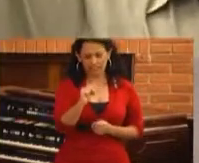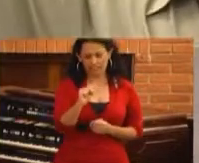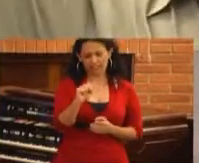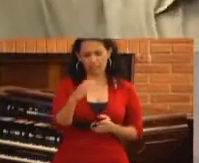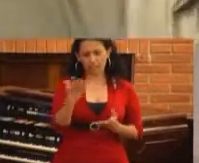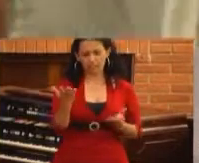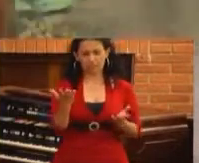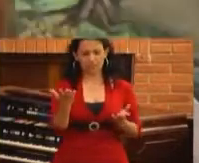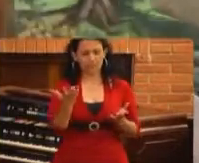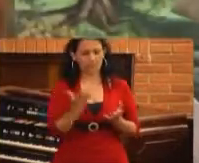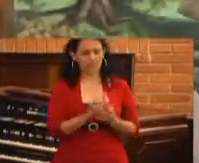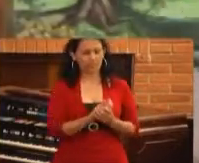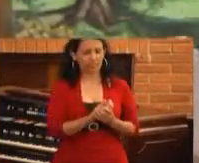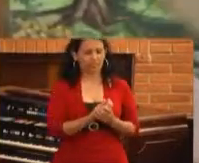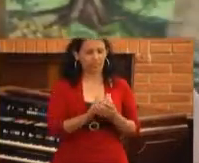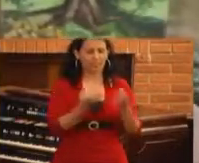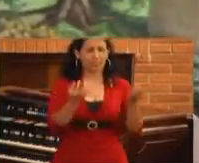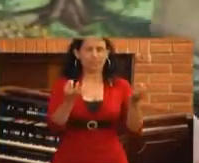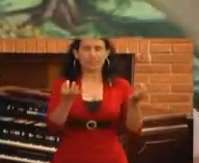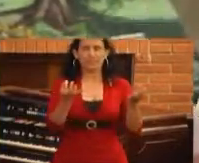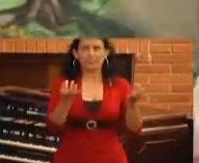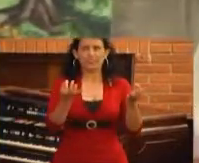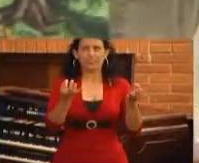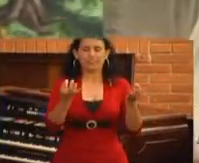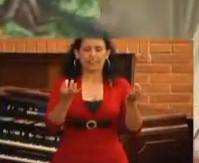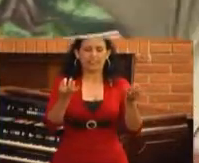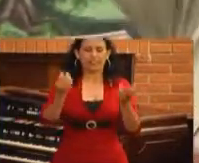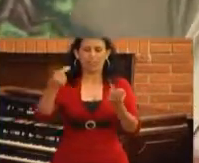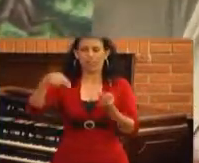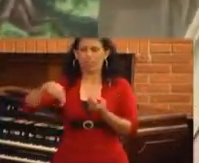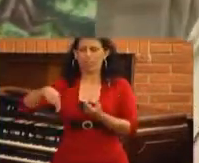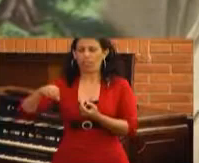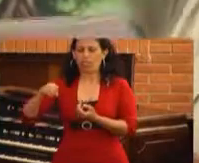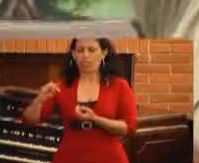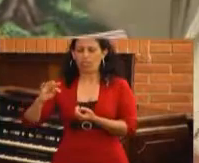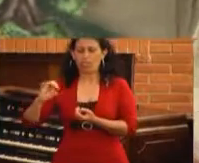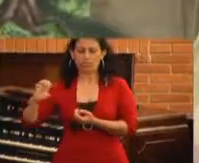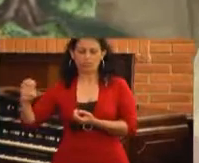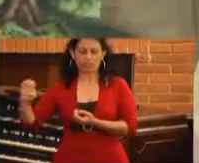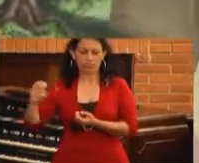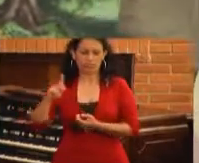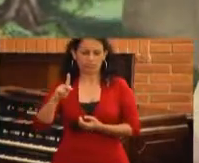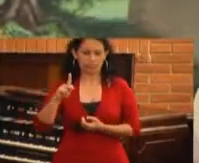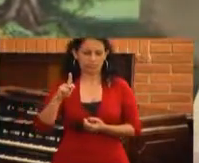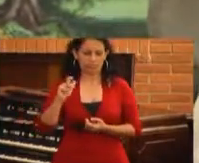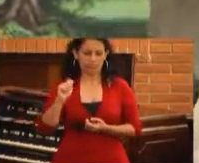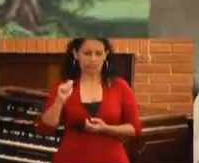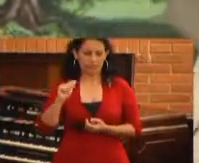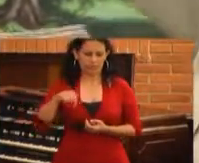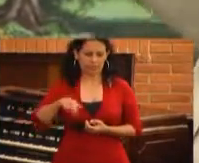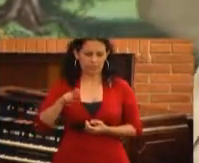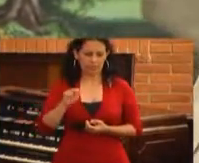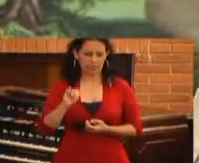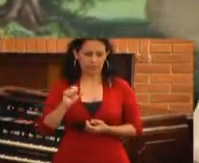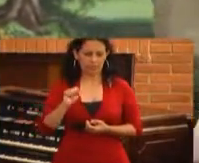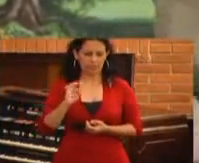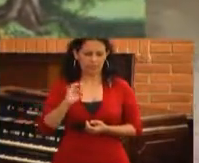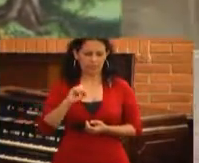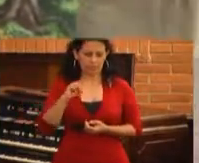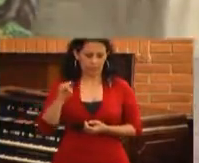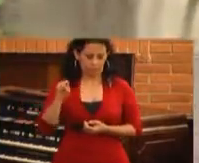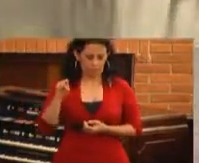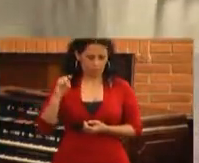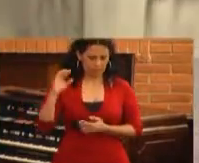arianos que estão ali para o norte do Paquistão, daquela região mais para